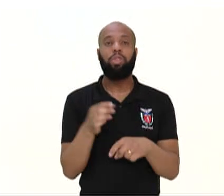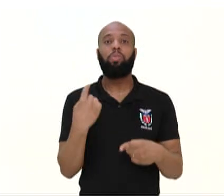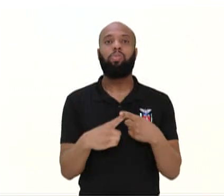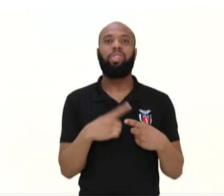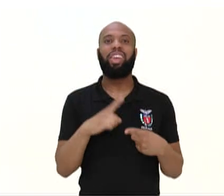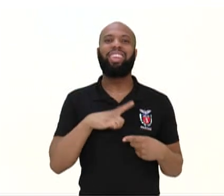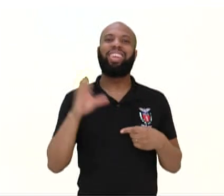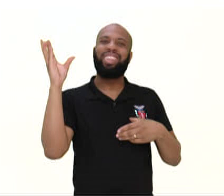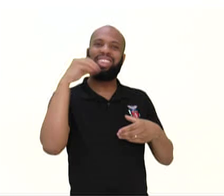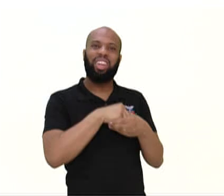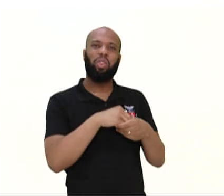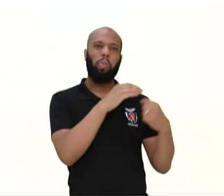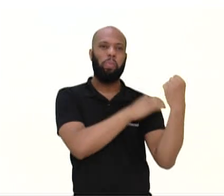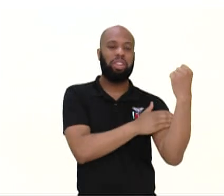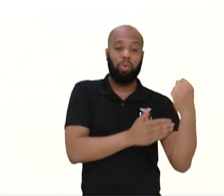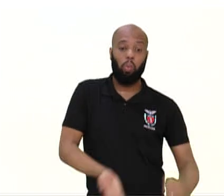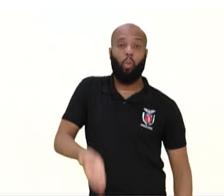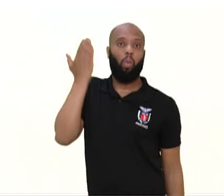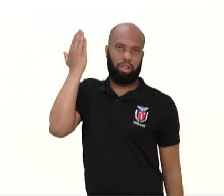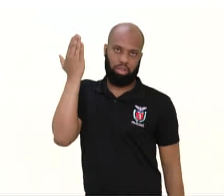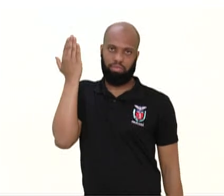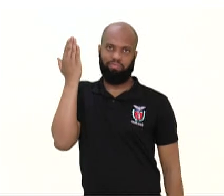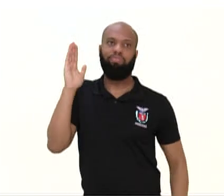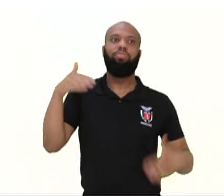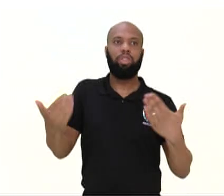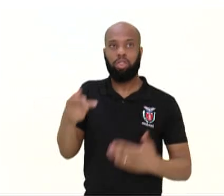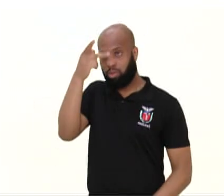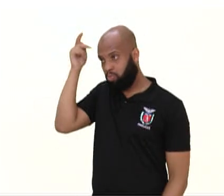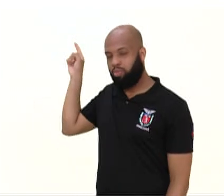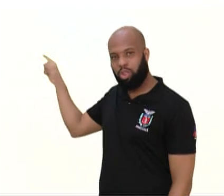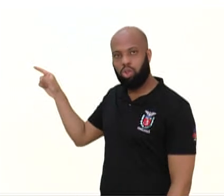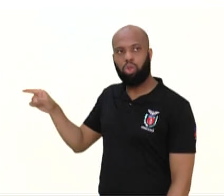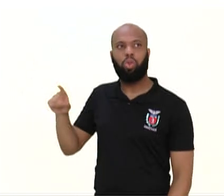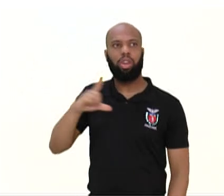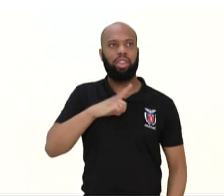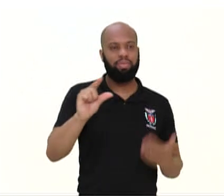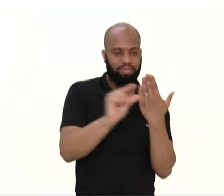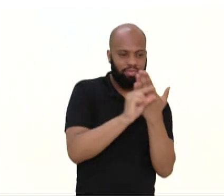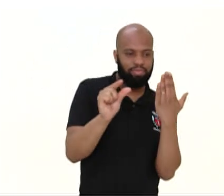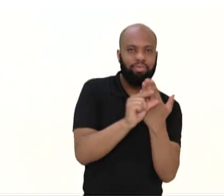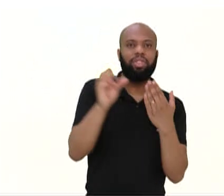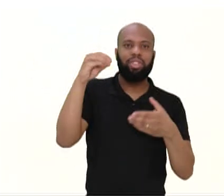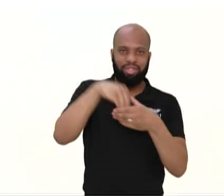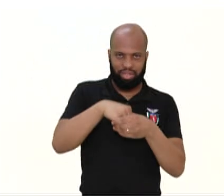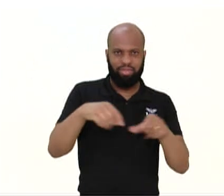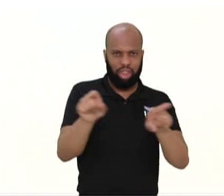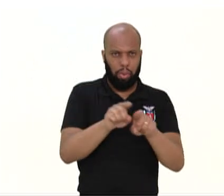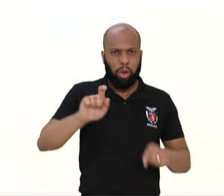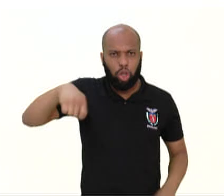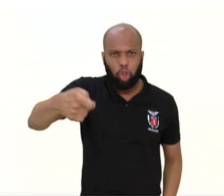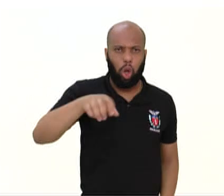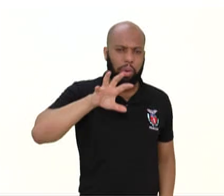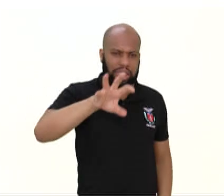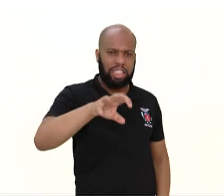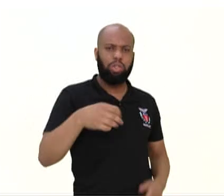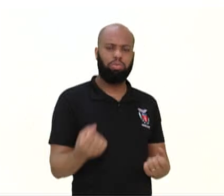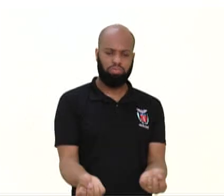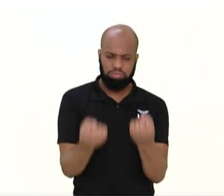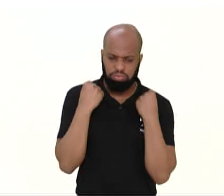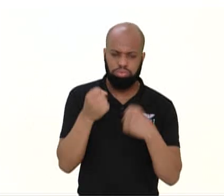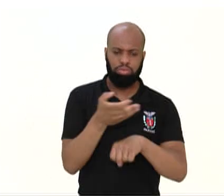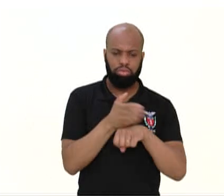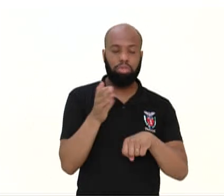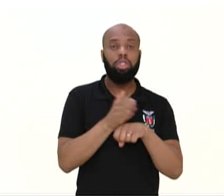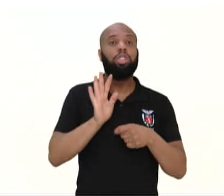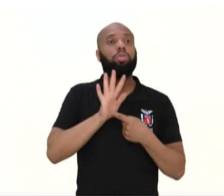aumenta substancialmente. Então, esses autores que são muito citados na literatura em relação a treinos de musculação, eles